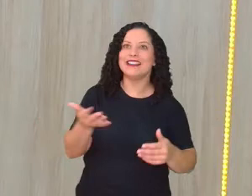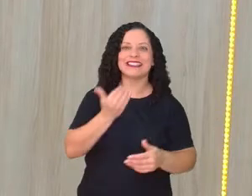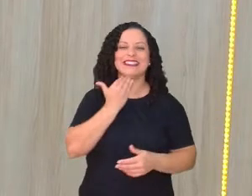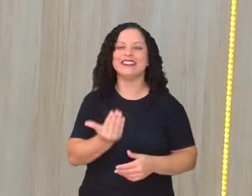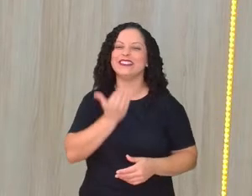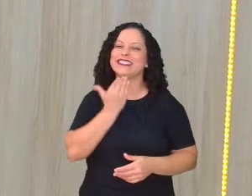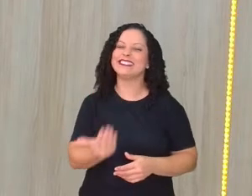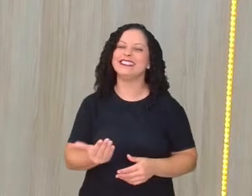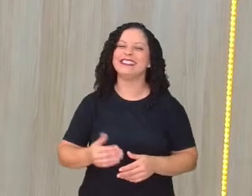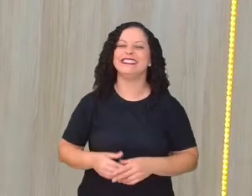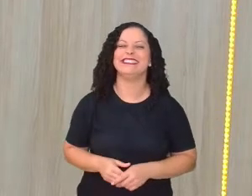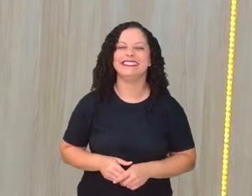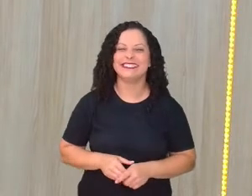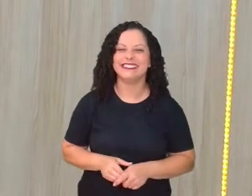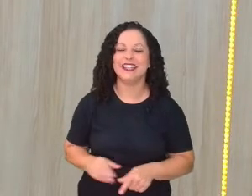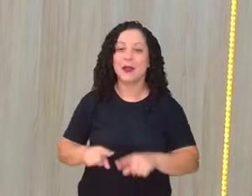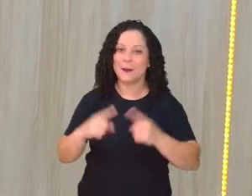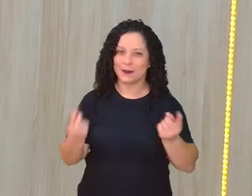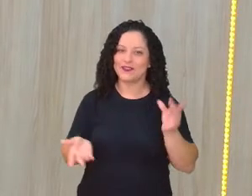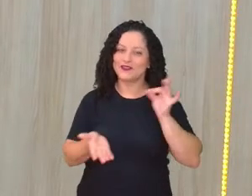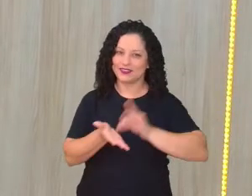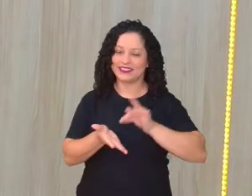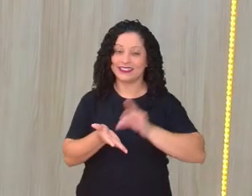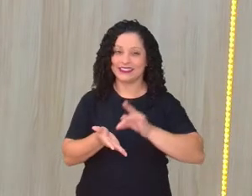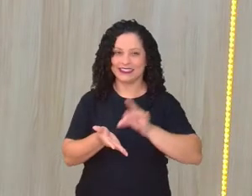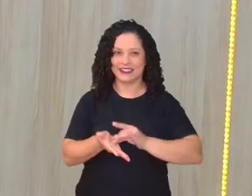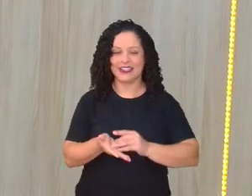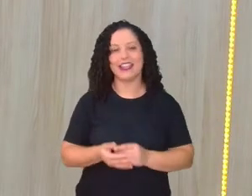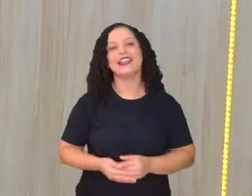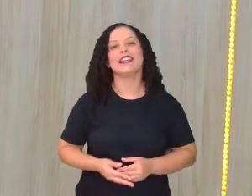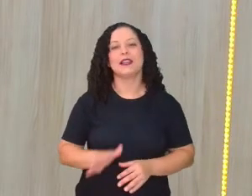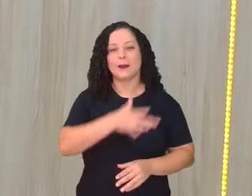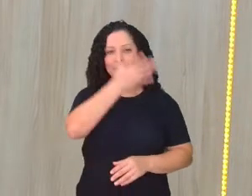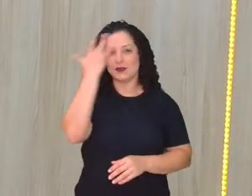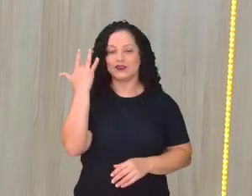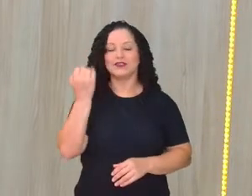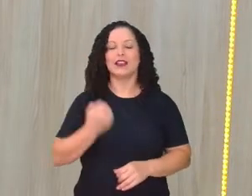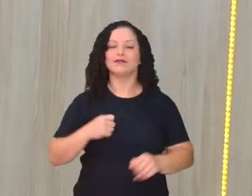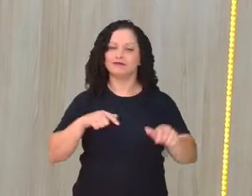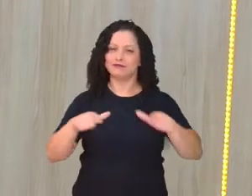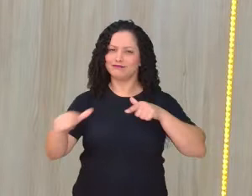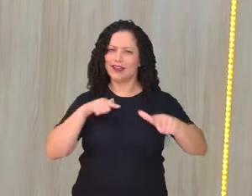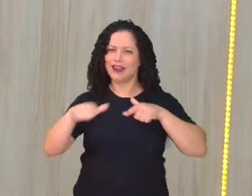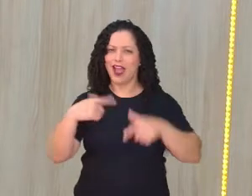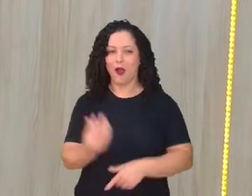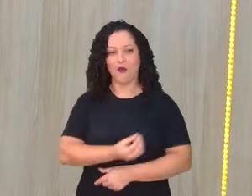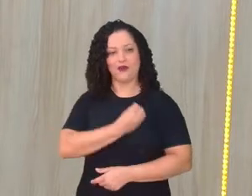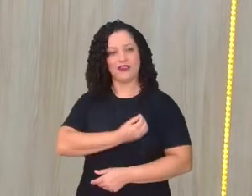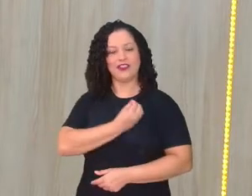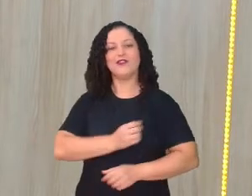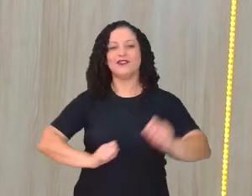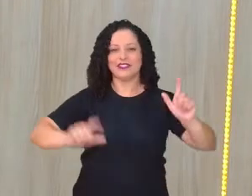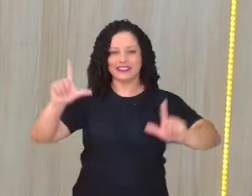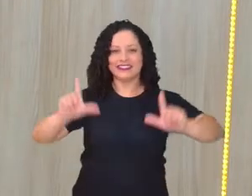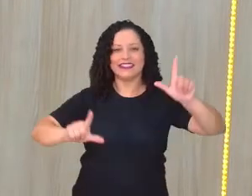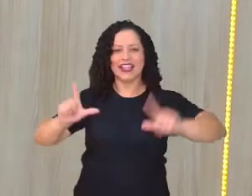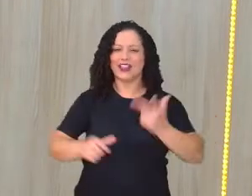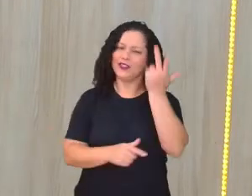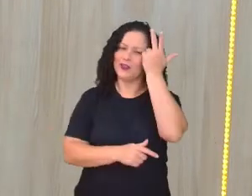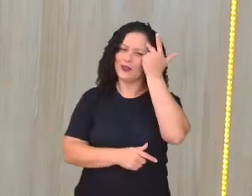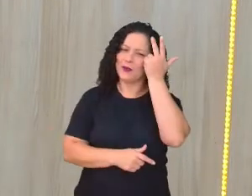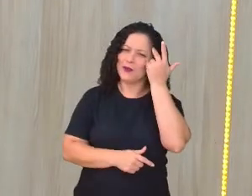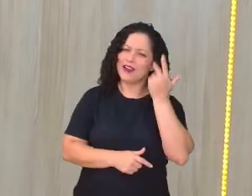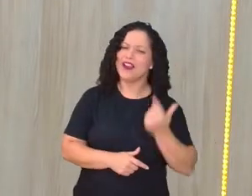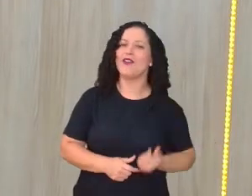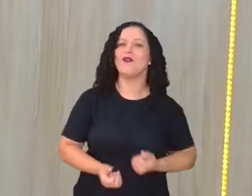aqui. né? Mas é assim mesmo, né? Quem está ao vivo Exato. passa por essas situações, né? A gente tem que